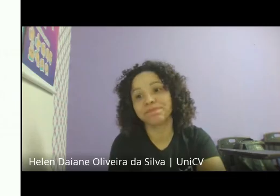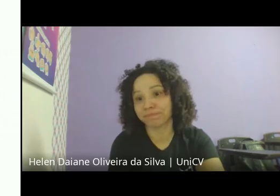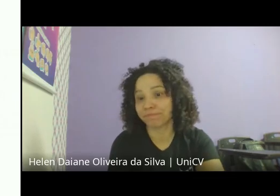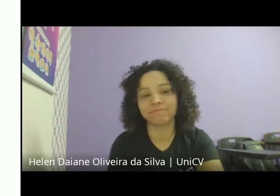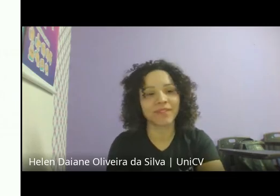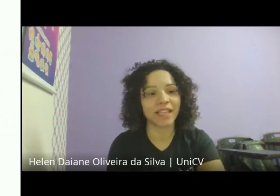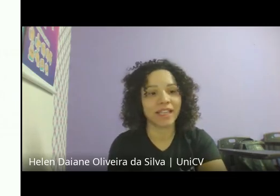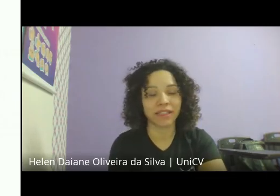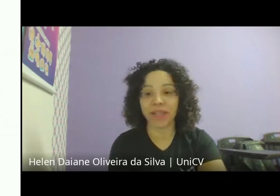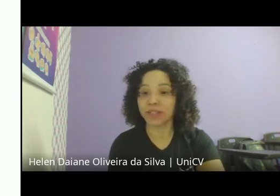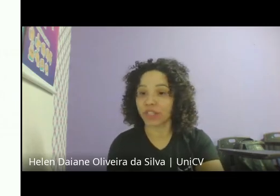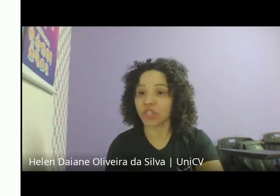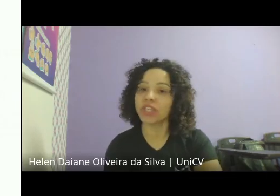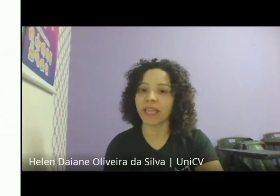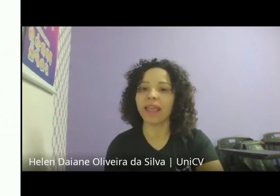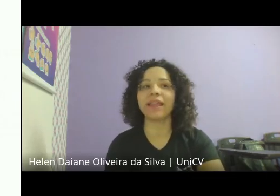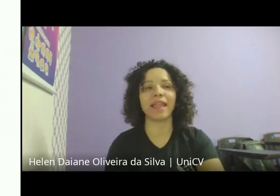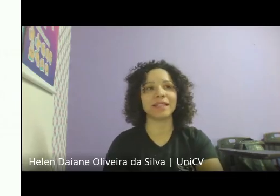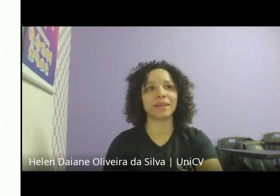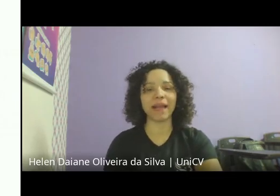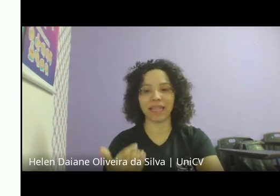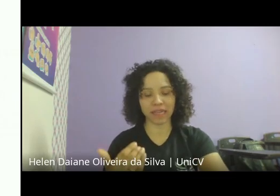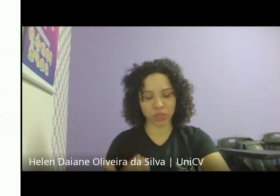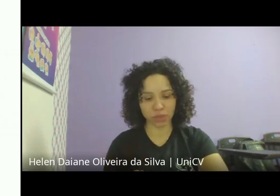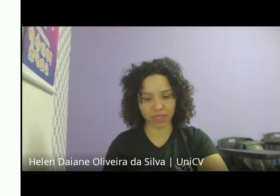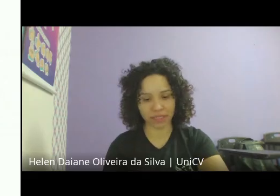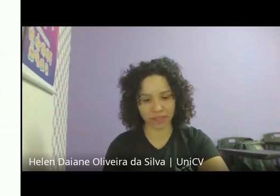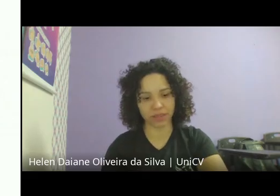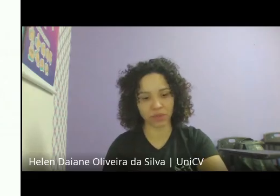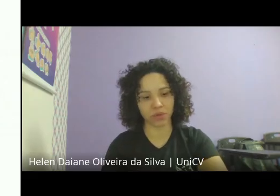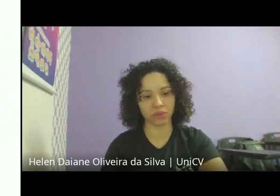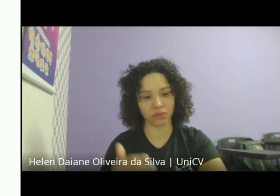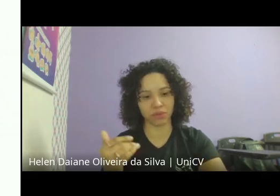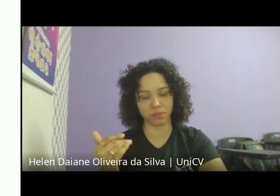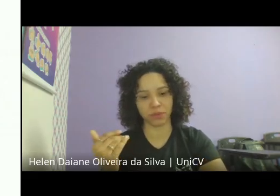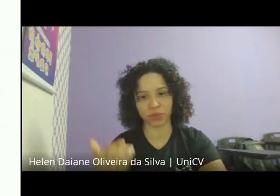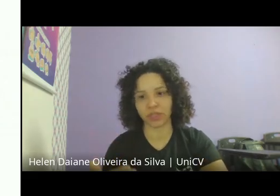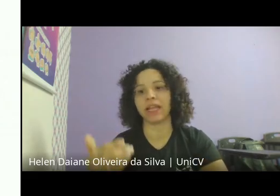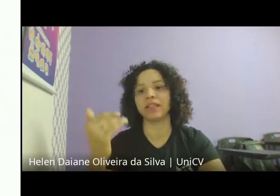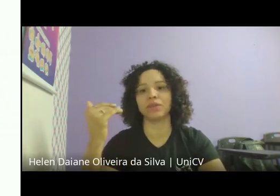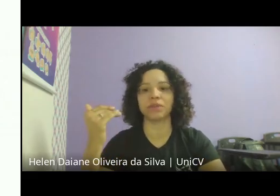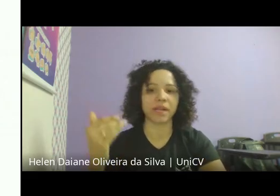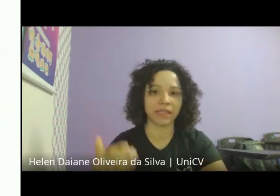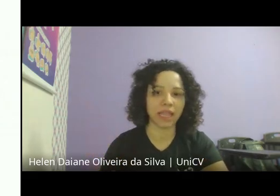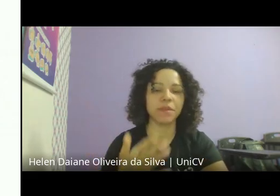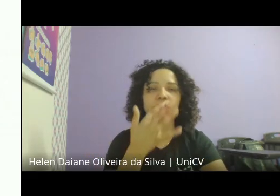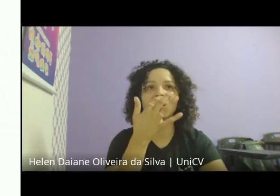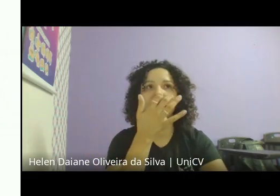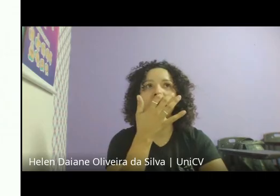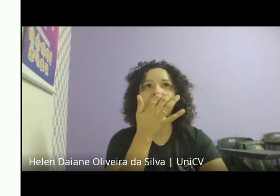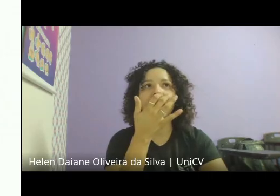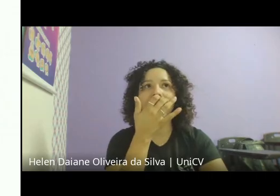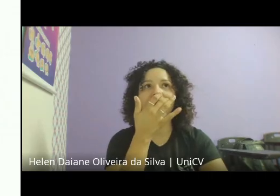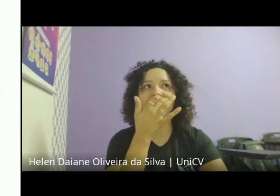inglês. Então é isso que a gente quer, é essa barreira de comunicação enquanto profissionais, enquanto